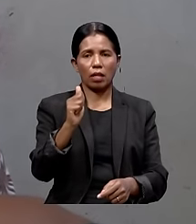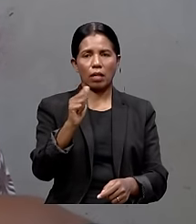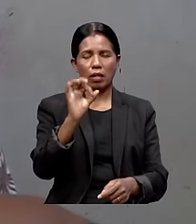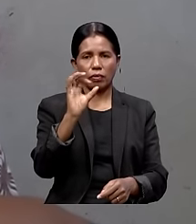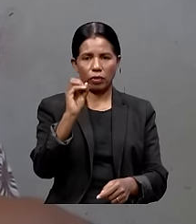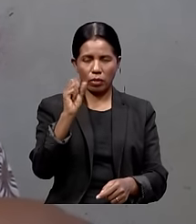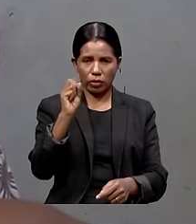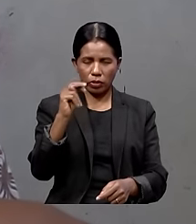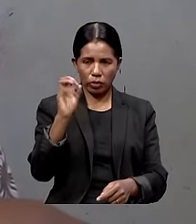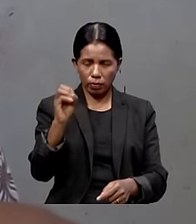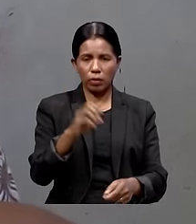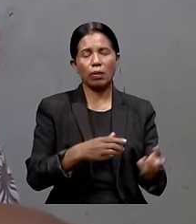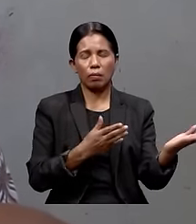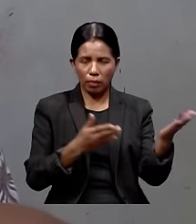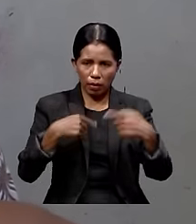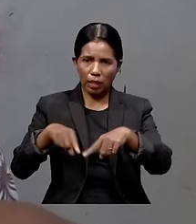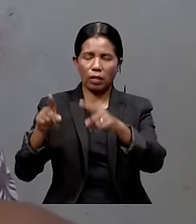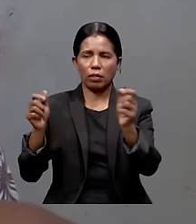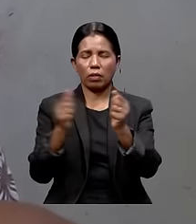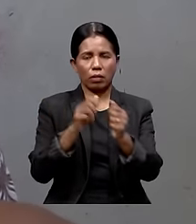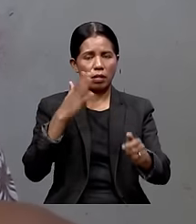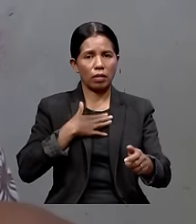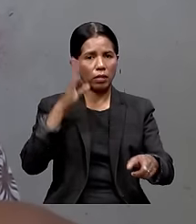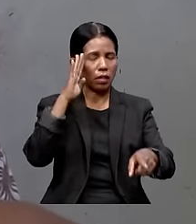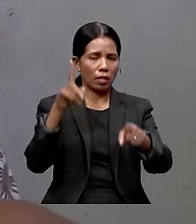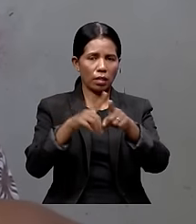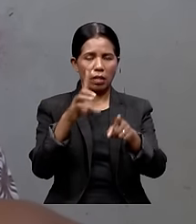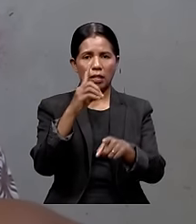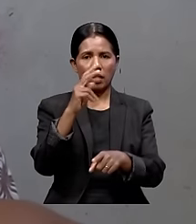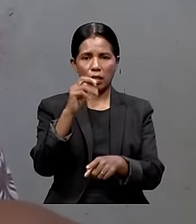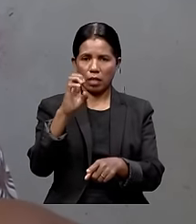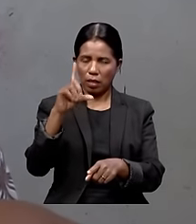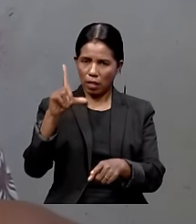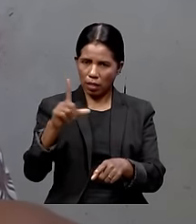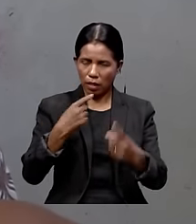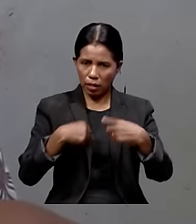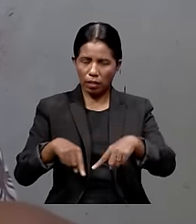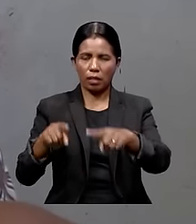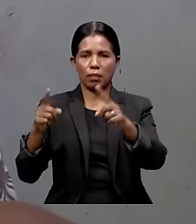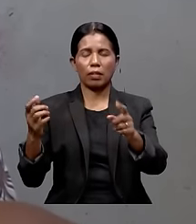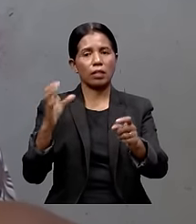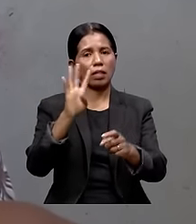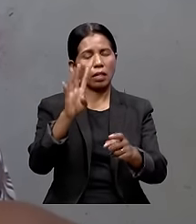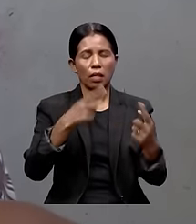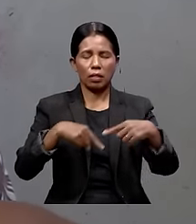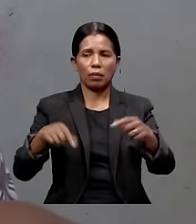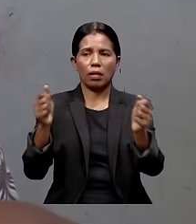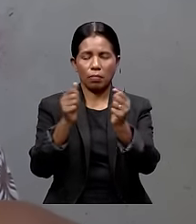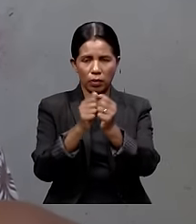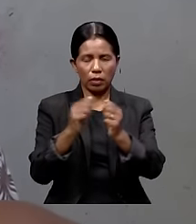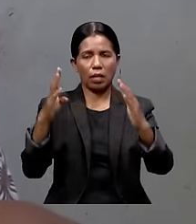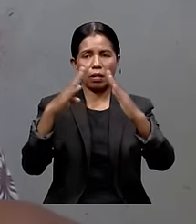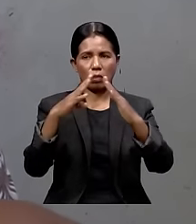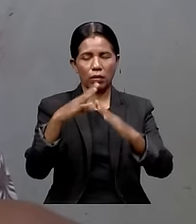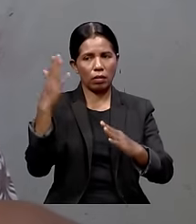ni o hauni ali na daniel ya ruzu ota je guteres ia sore ni sina ha to bahalo ni abigo ia be